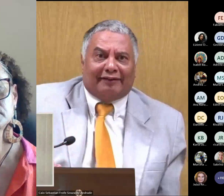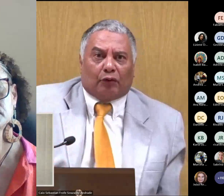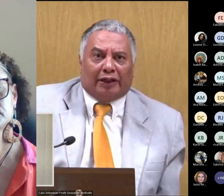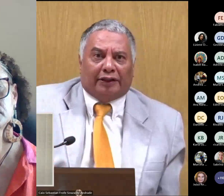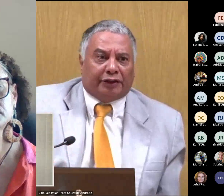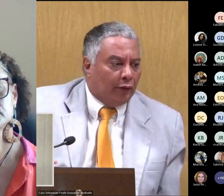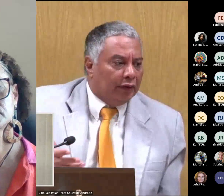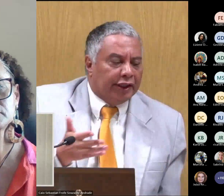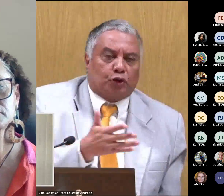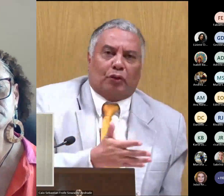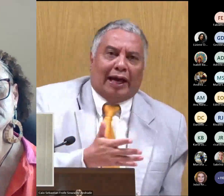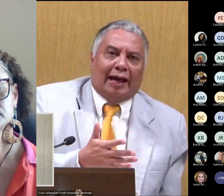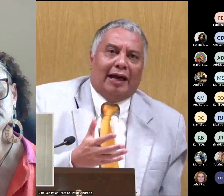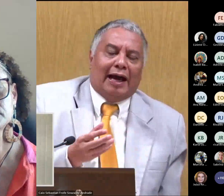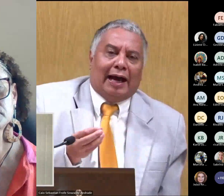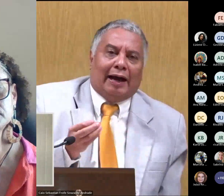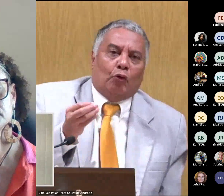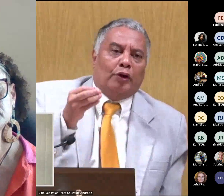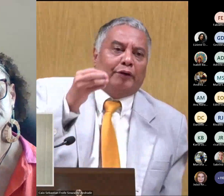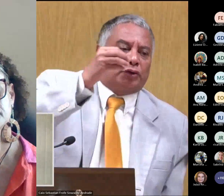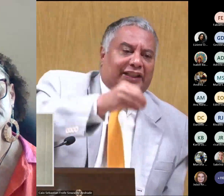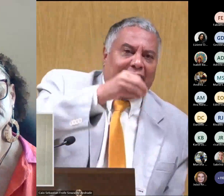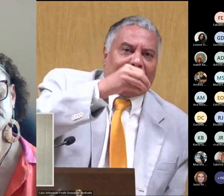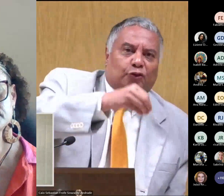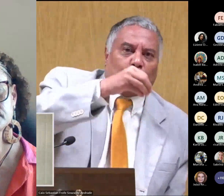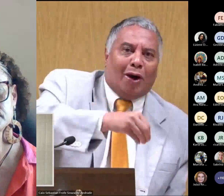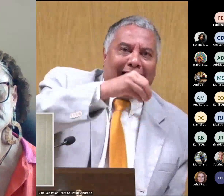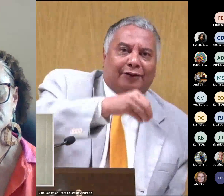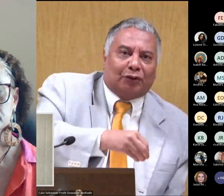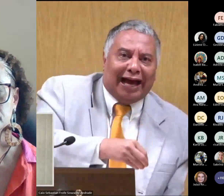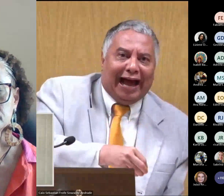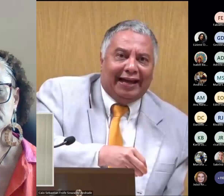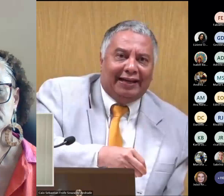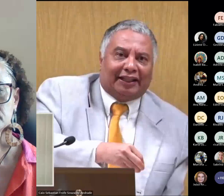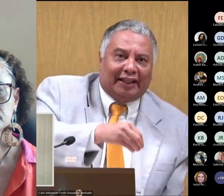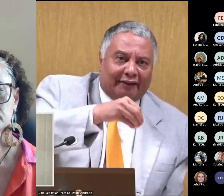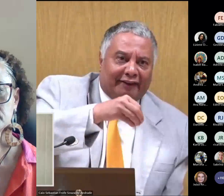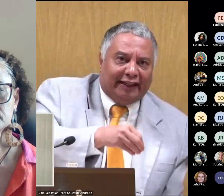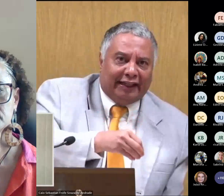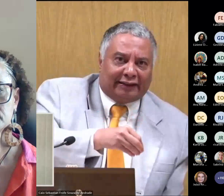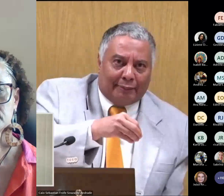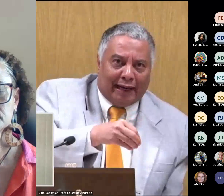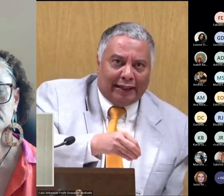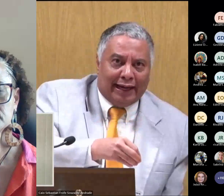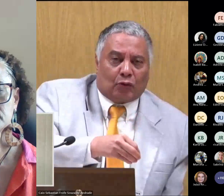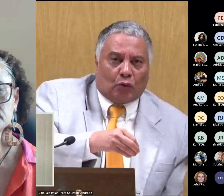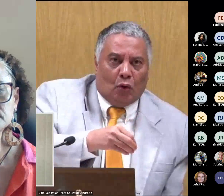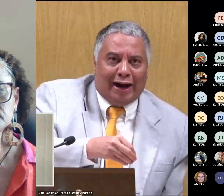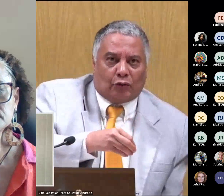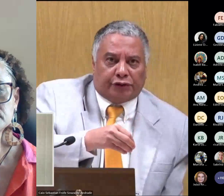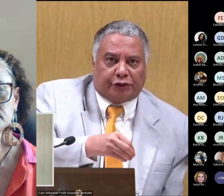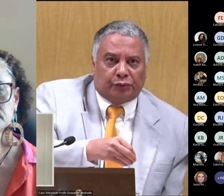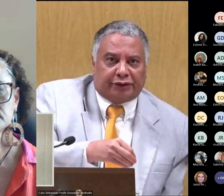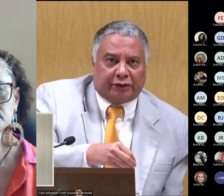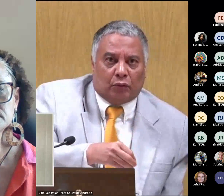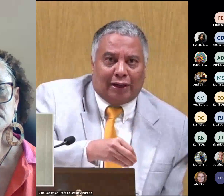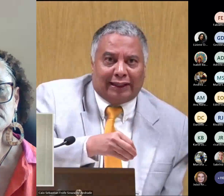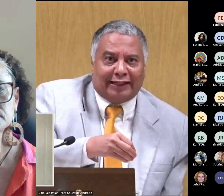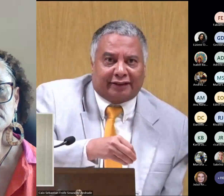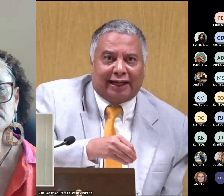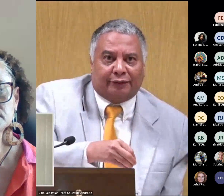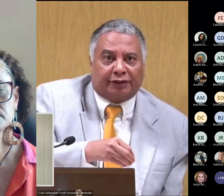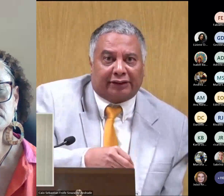nada a ver com religião isso é a o o serventuário lá que deveria trabalhar com a constituição com